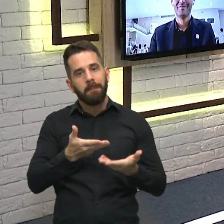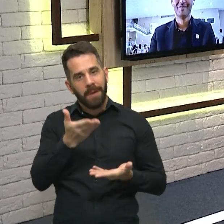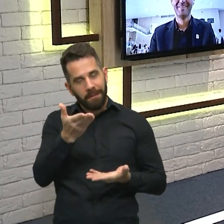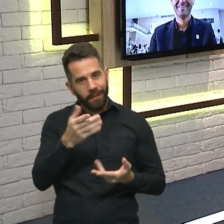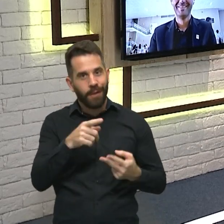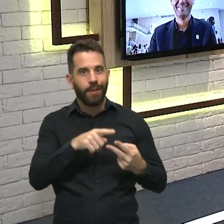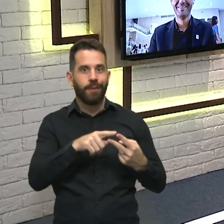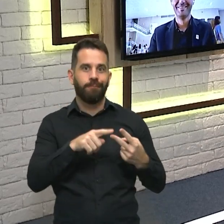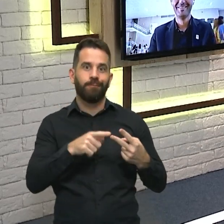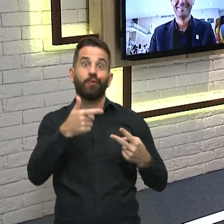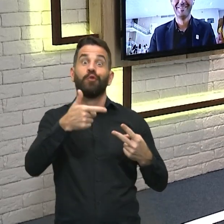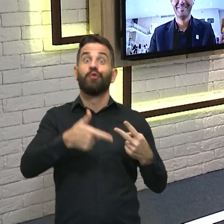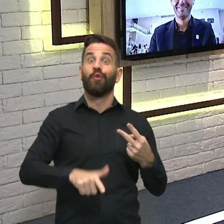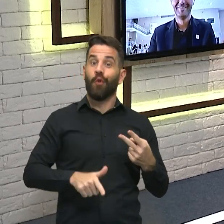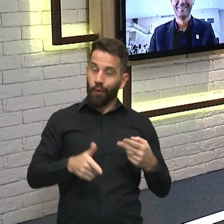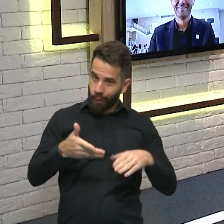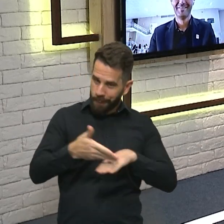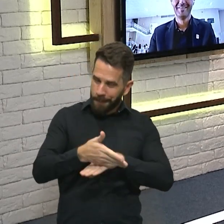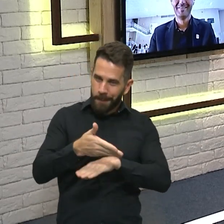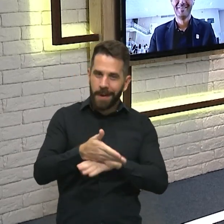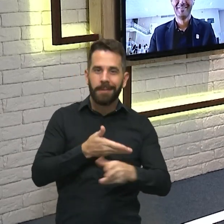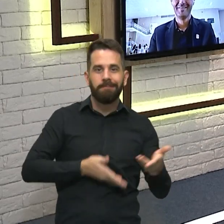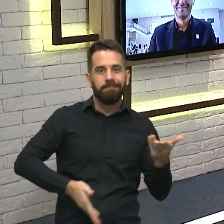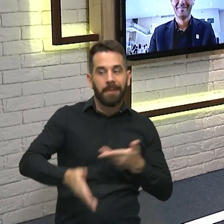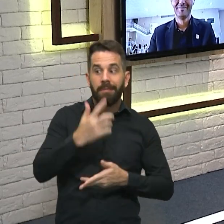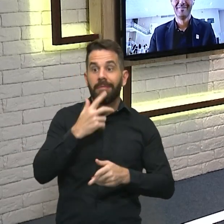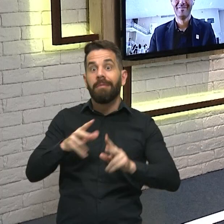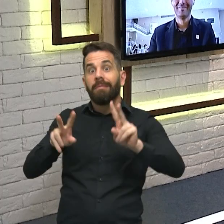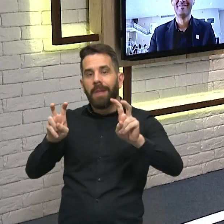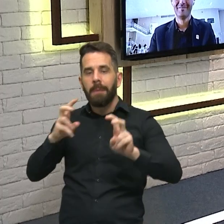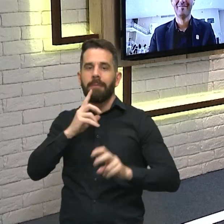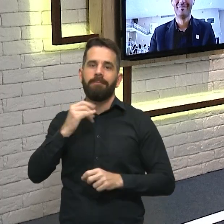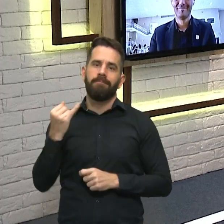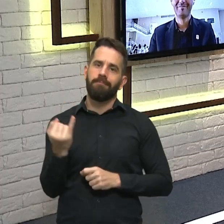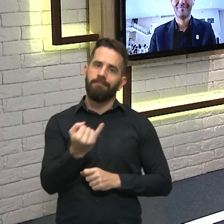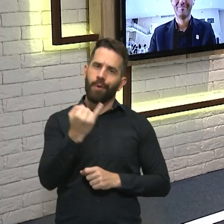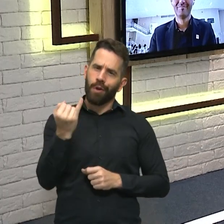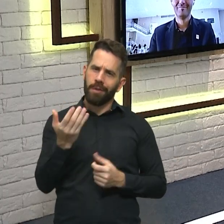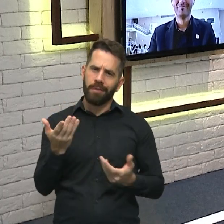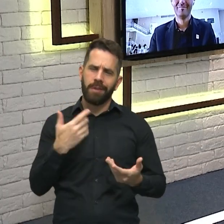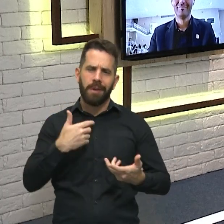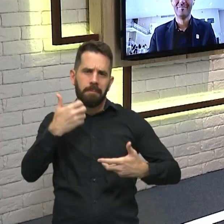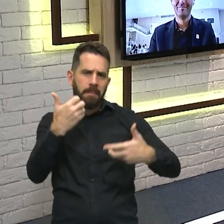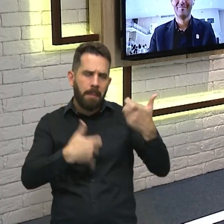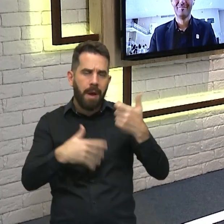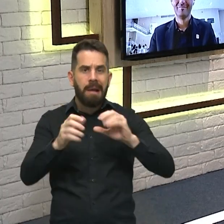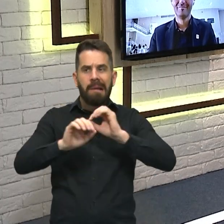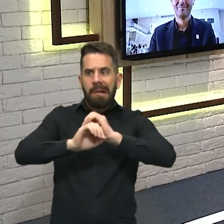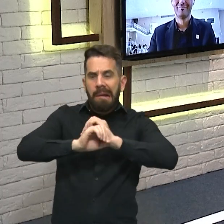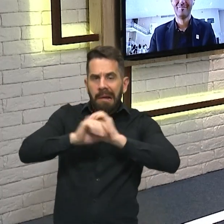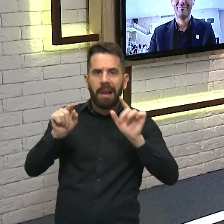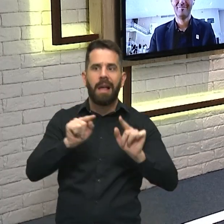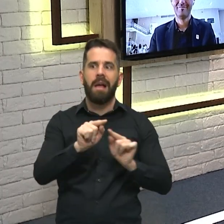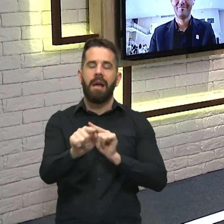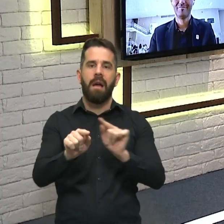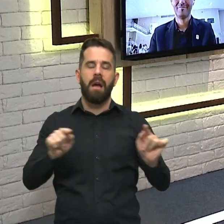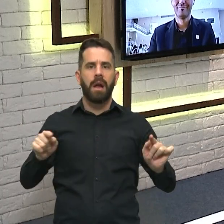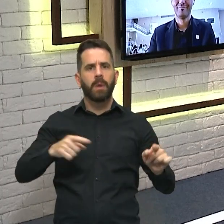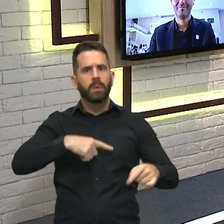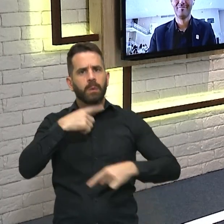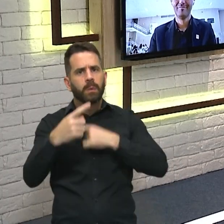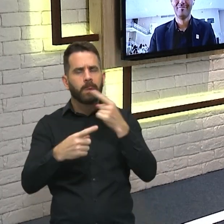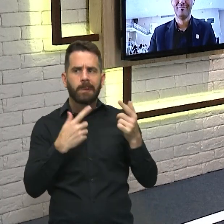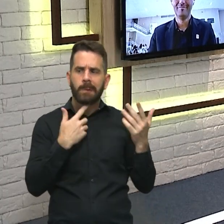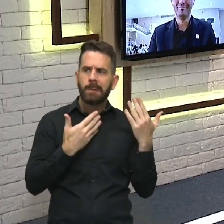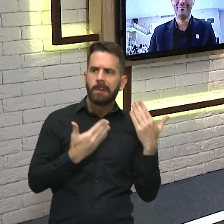vez para a gente debater, falar sobre esse assunto que é tão importante, né, de ser esclarecido. Muitas dúvidas ainda